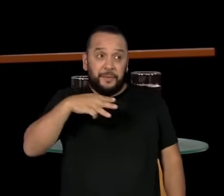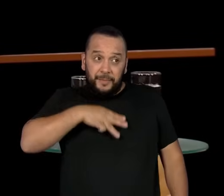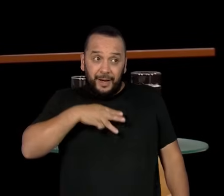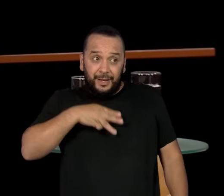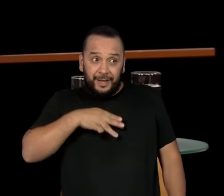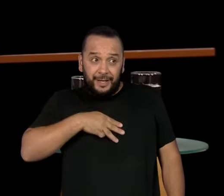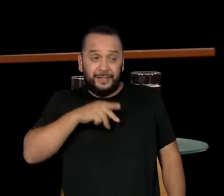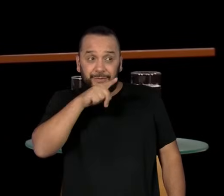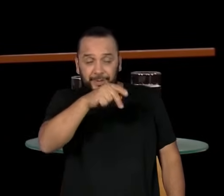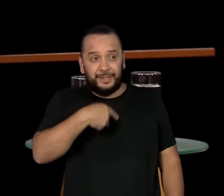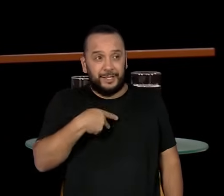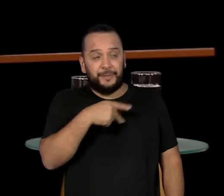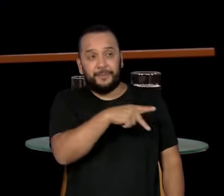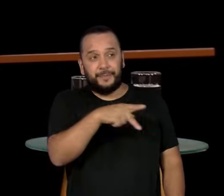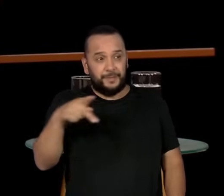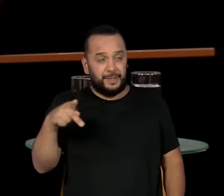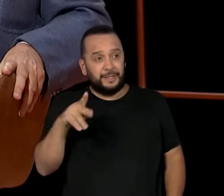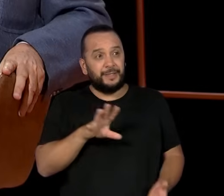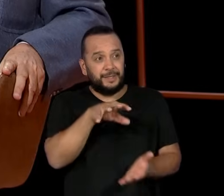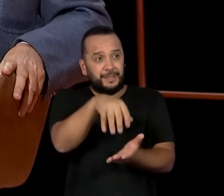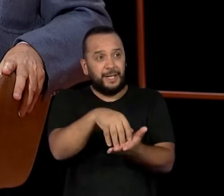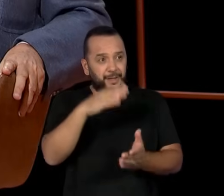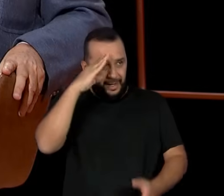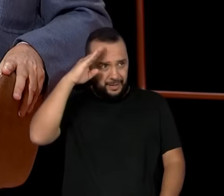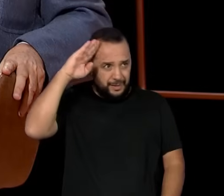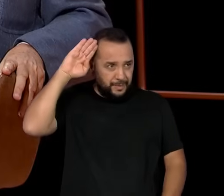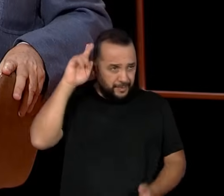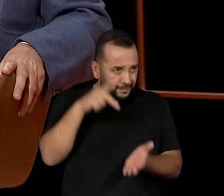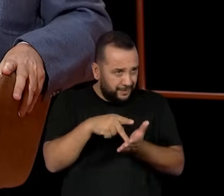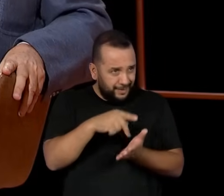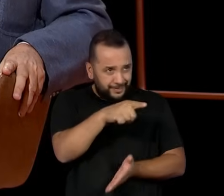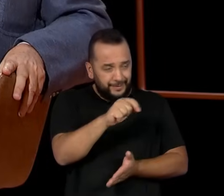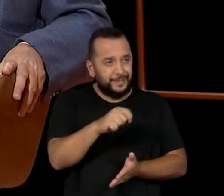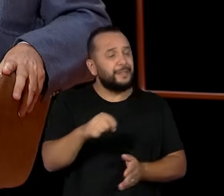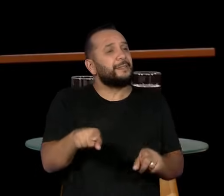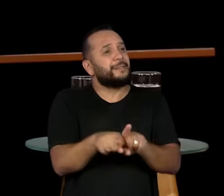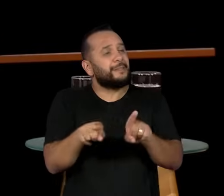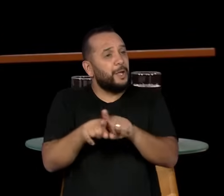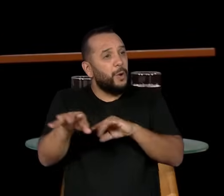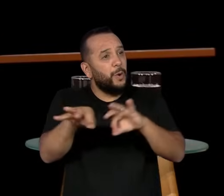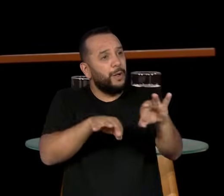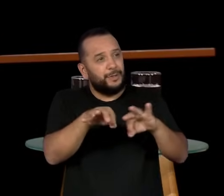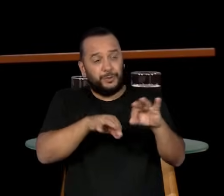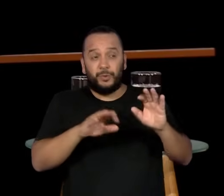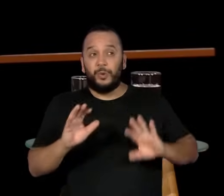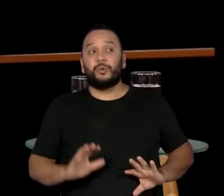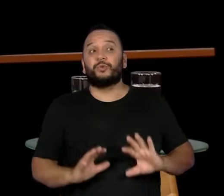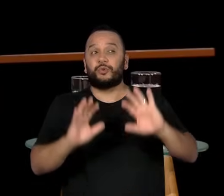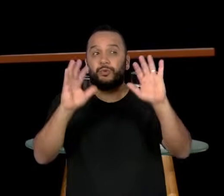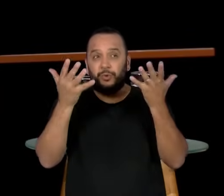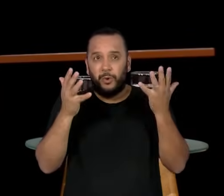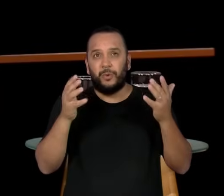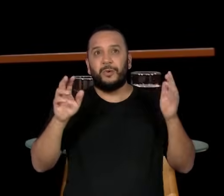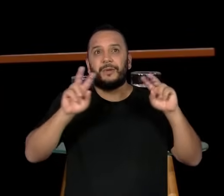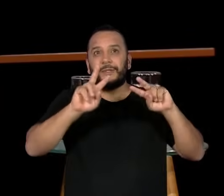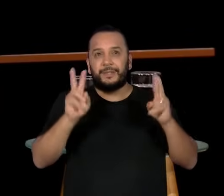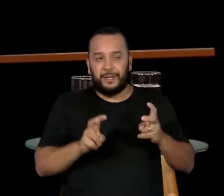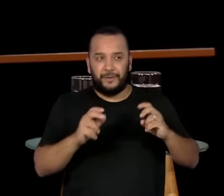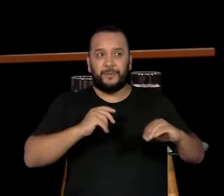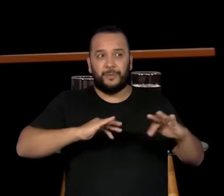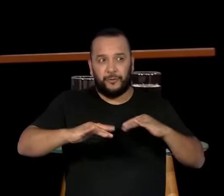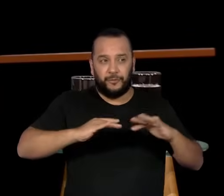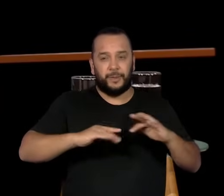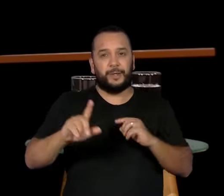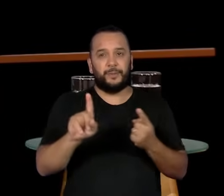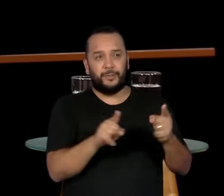sendo presidente do centro acadêmico várias vezes, né? E aí lá você organizou um evento sobre um movimento